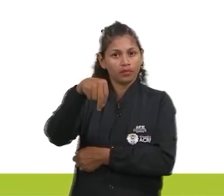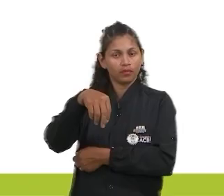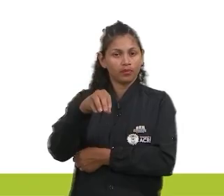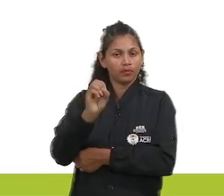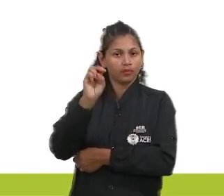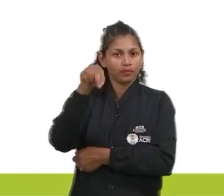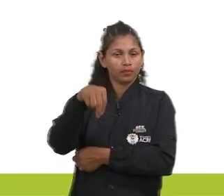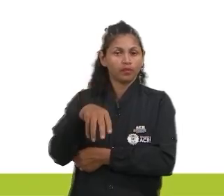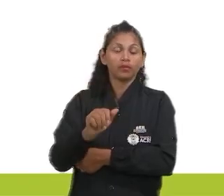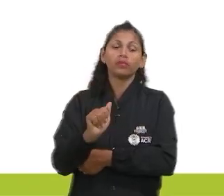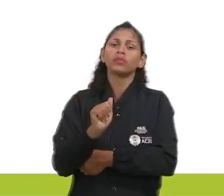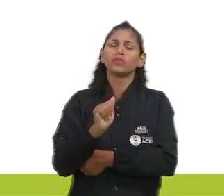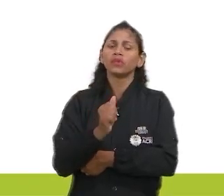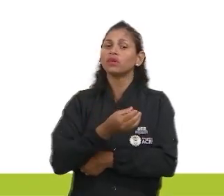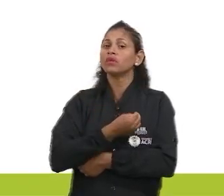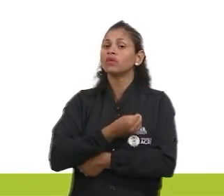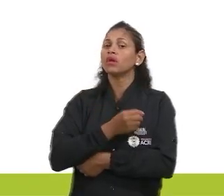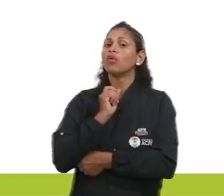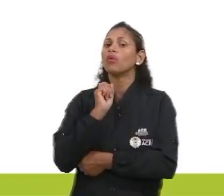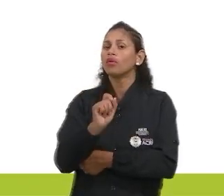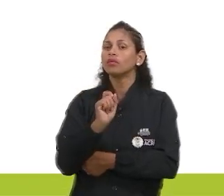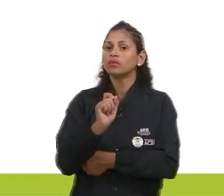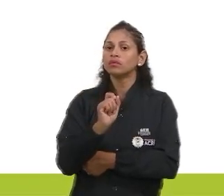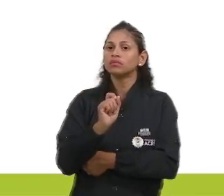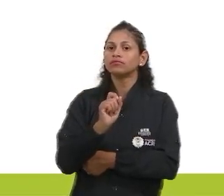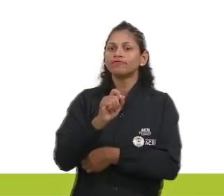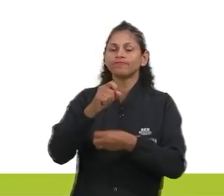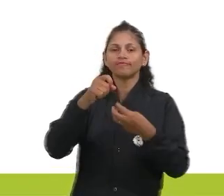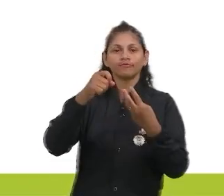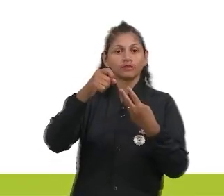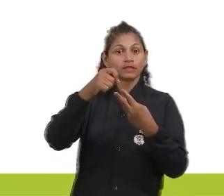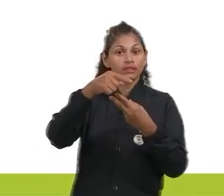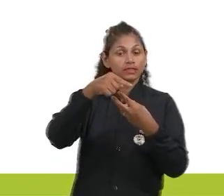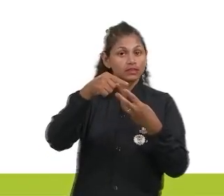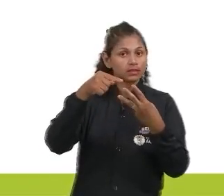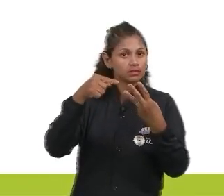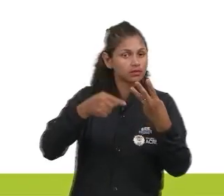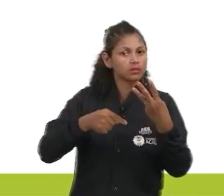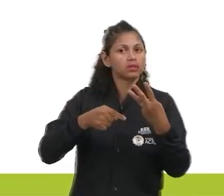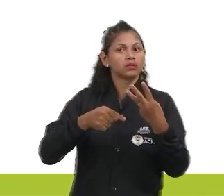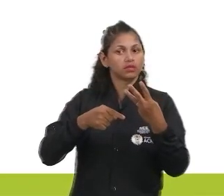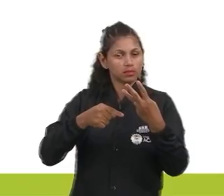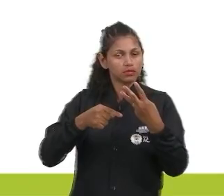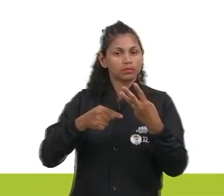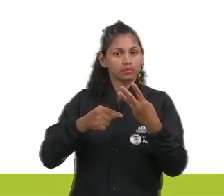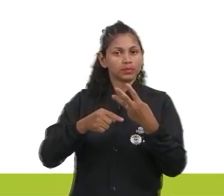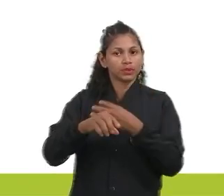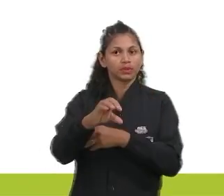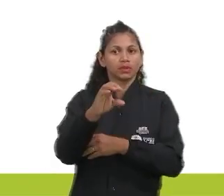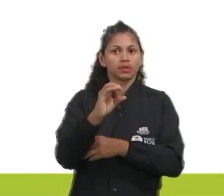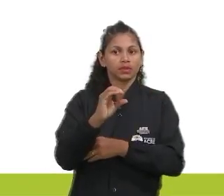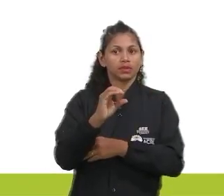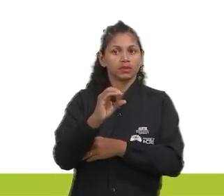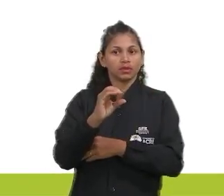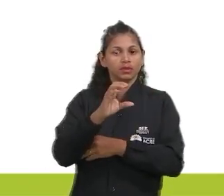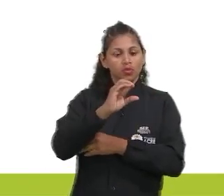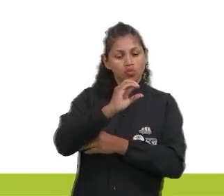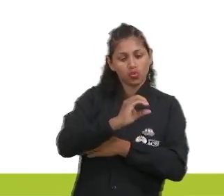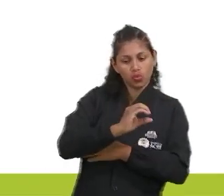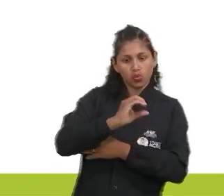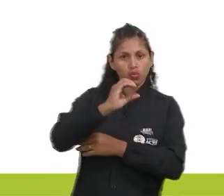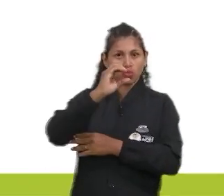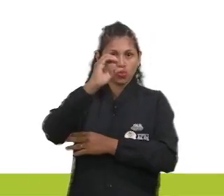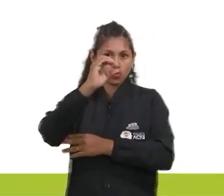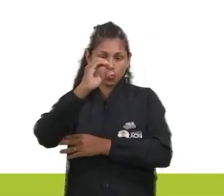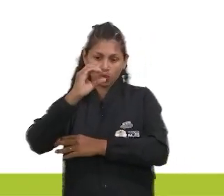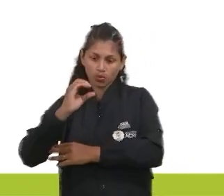a presença de 3 carbonos. Tá vendo que esse carbono, justamente da carbonila, onde a carbonila